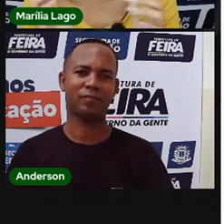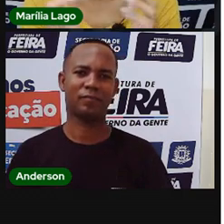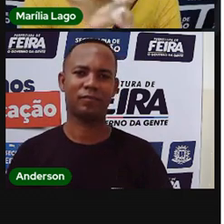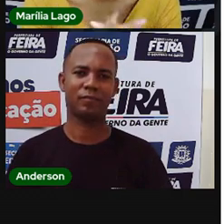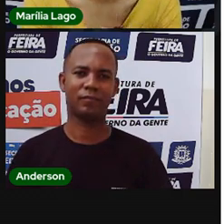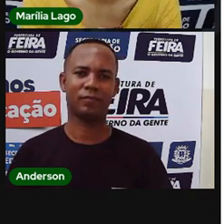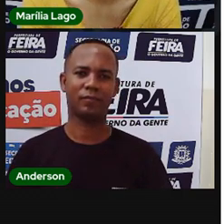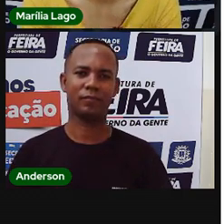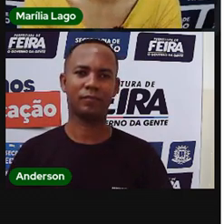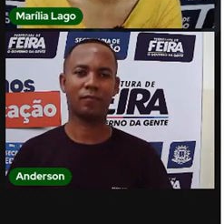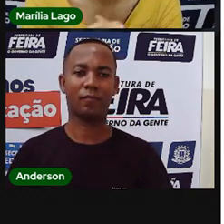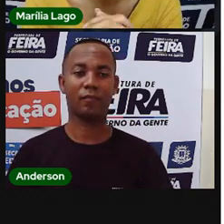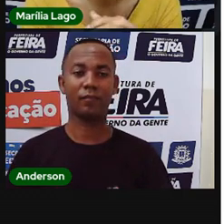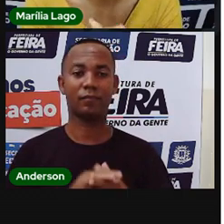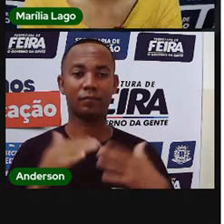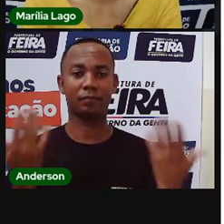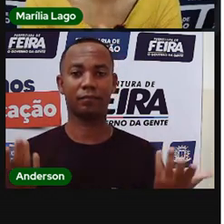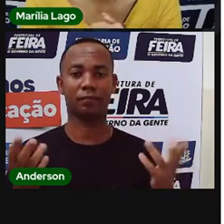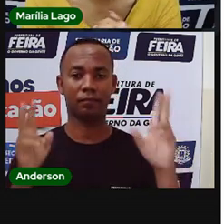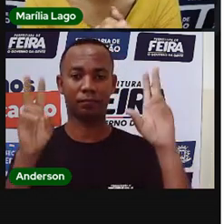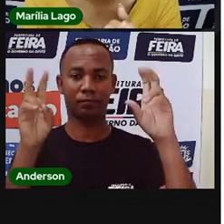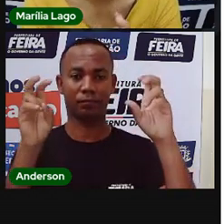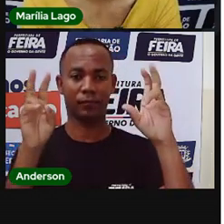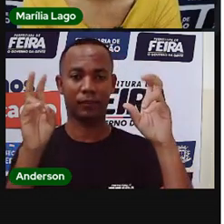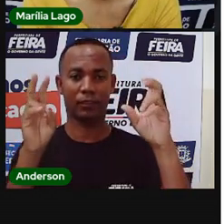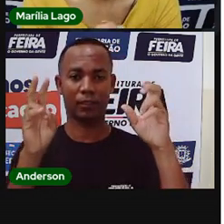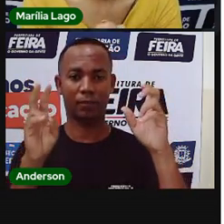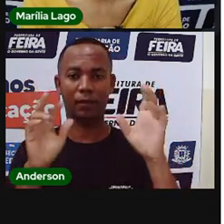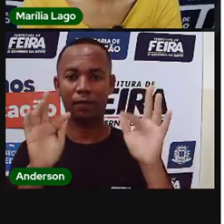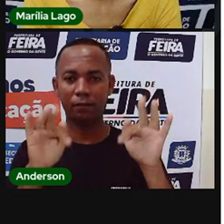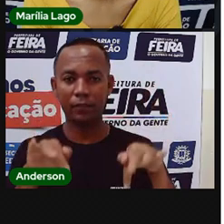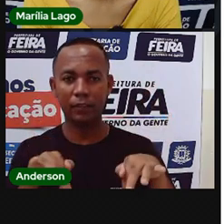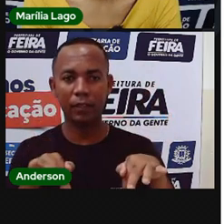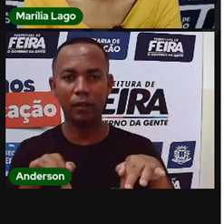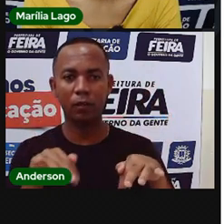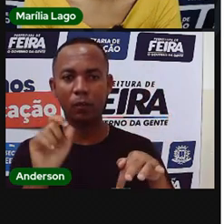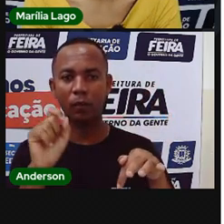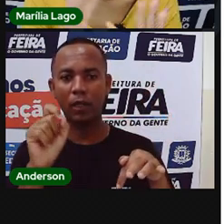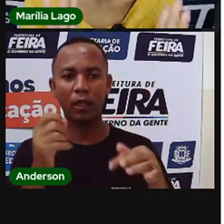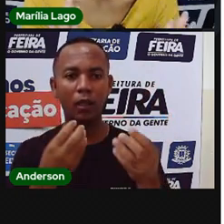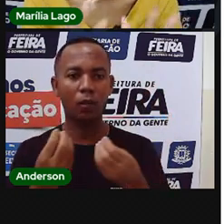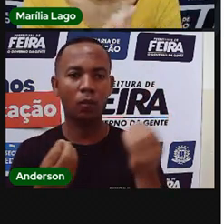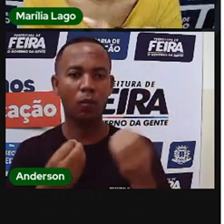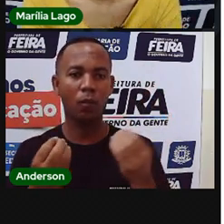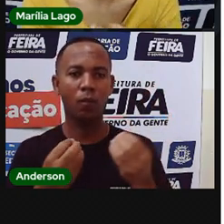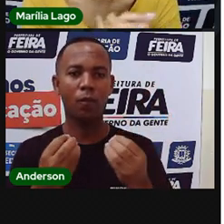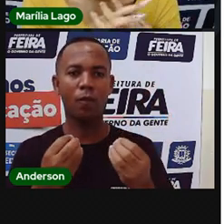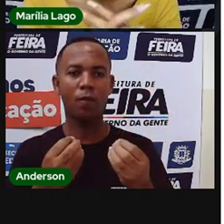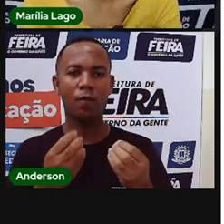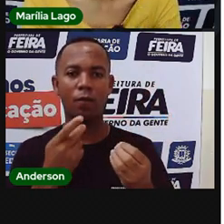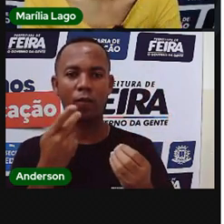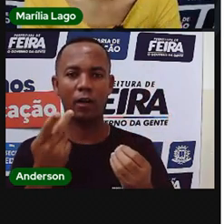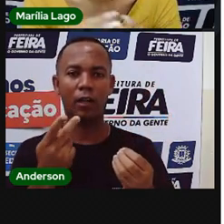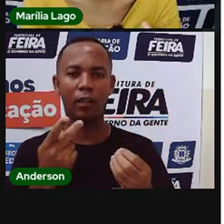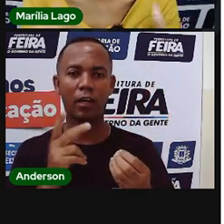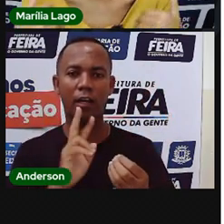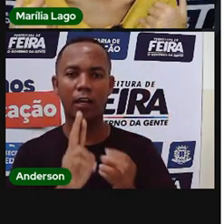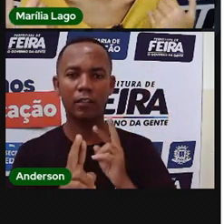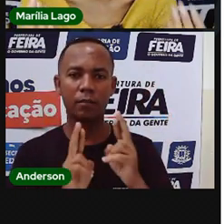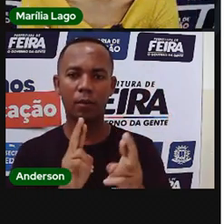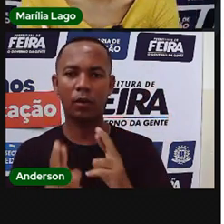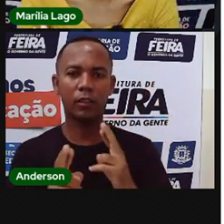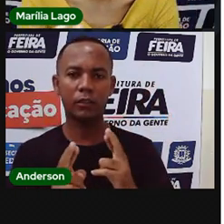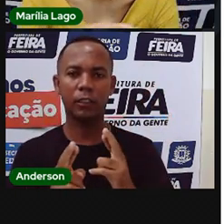Então, eu trago aí uma mensagem para a gente finalizar, né, uma mensagem que fala assim: as respostas que